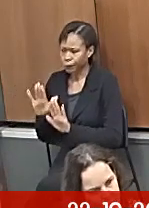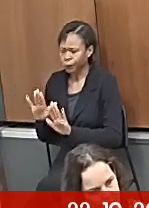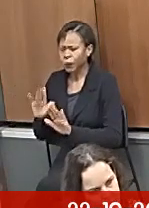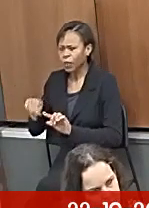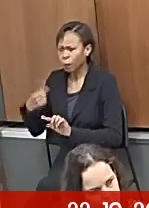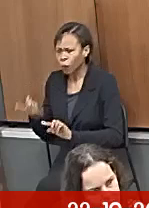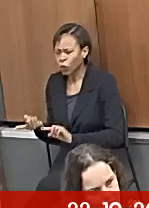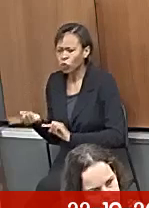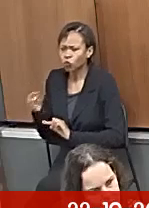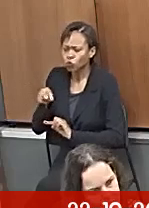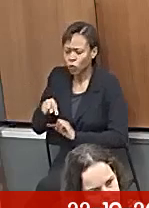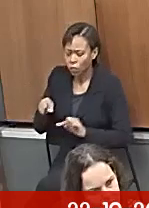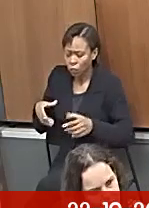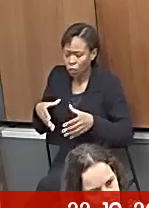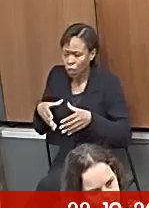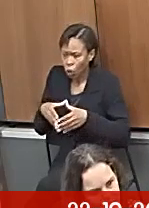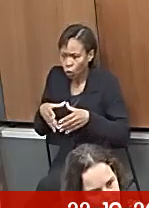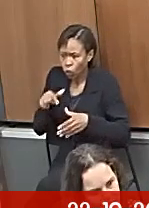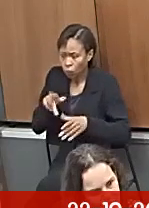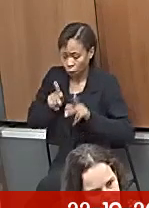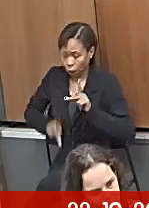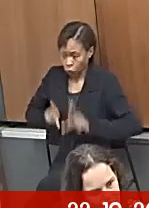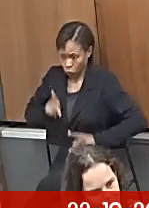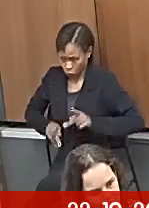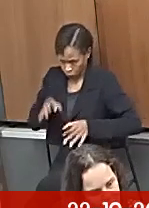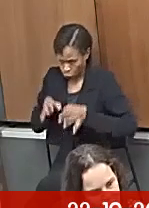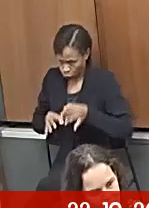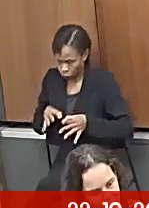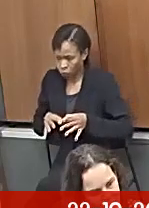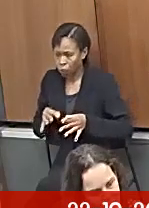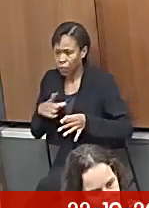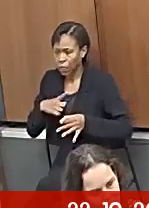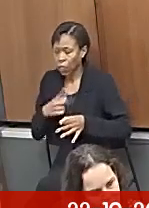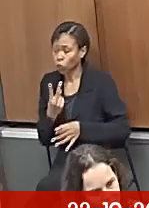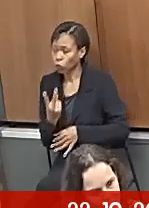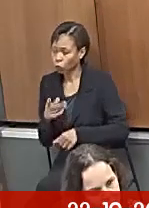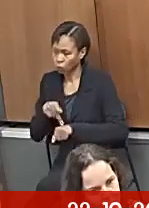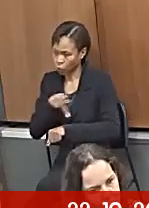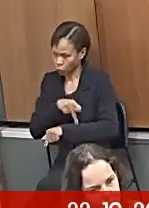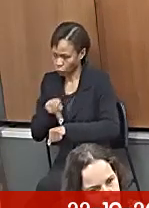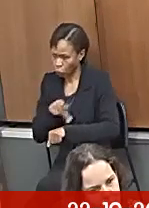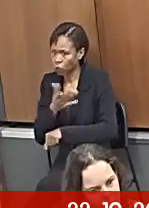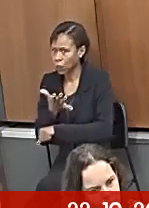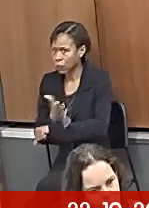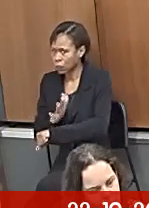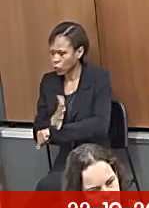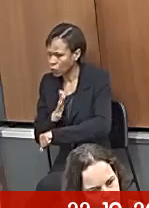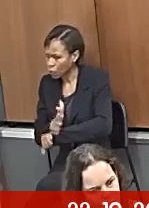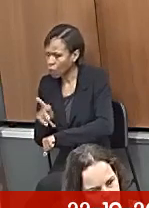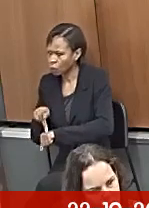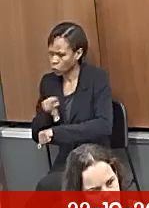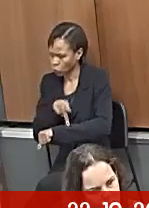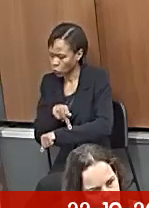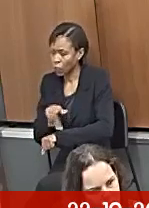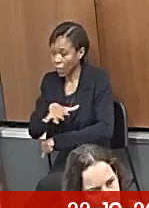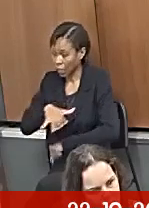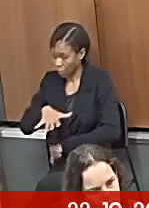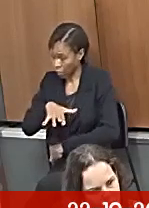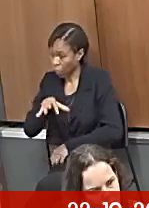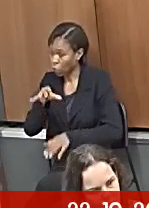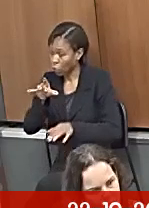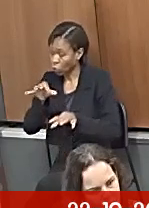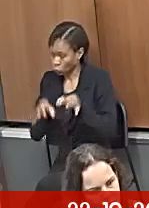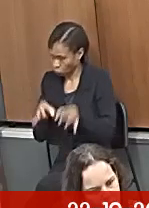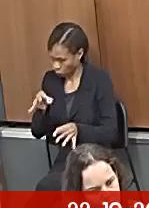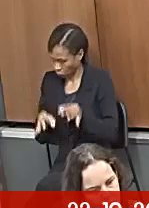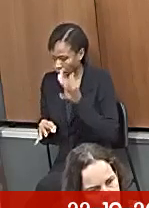nessa promotoria, eu falo, nós que nós temos 2 pedagogos lá, né? Mais estagiários de pedagogia, mais análise de direito. E nós